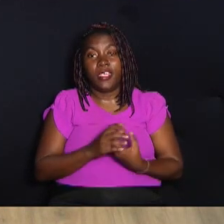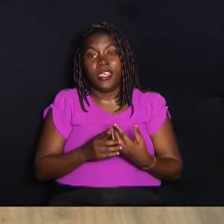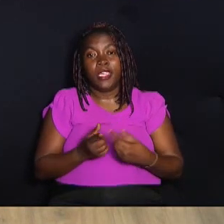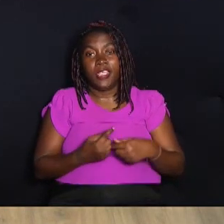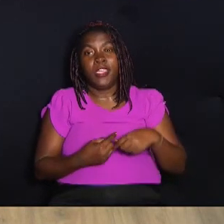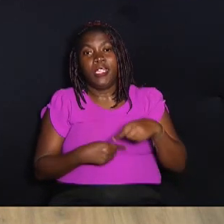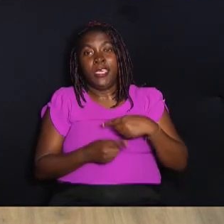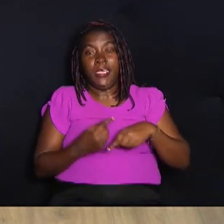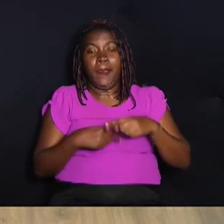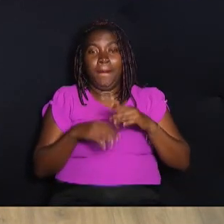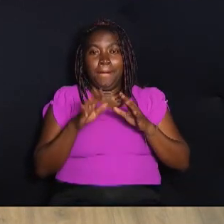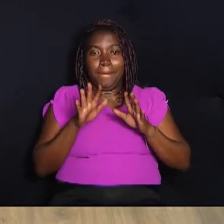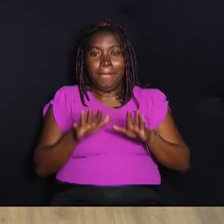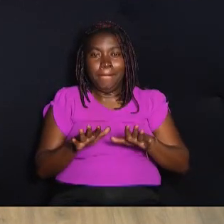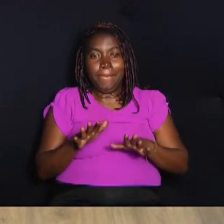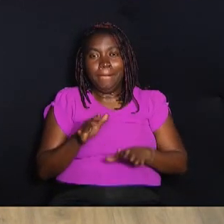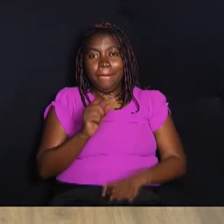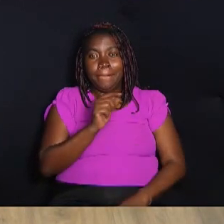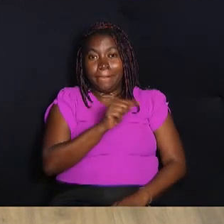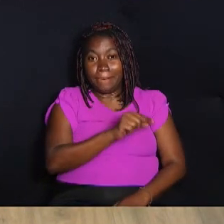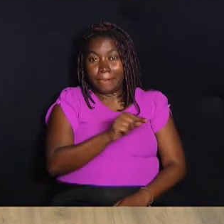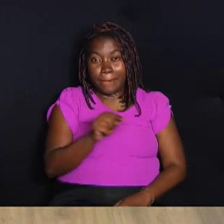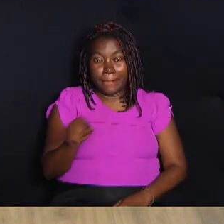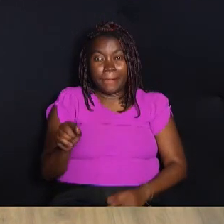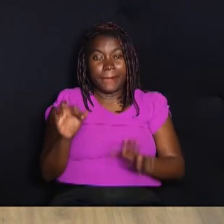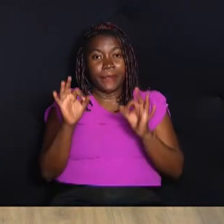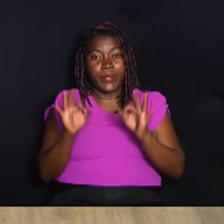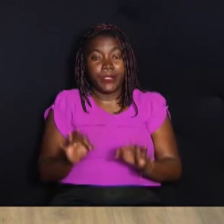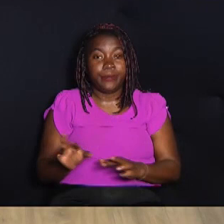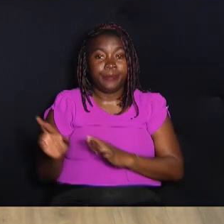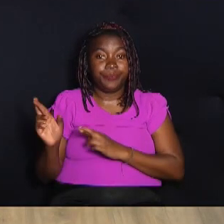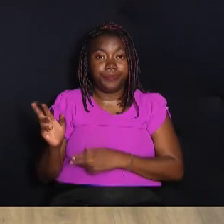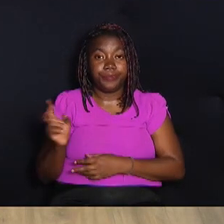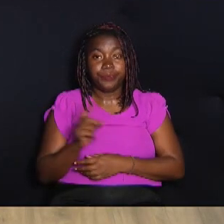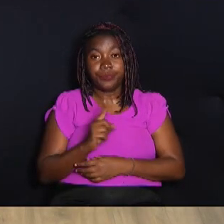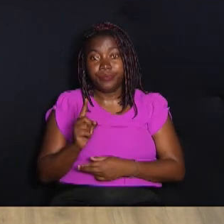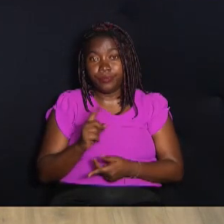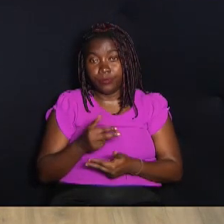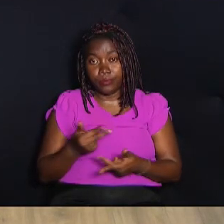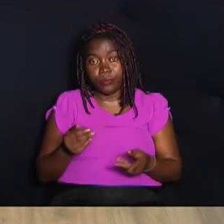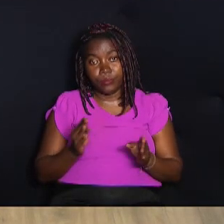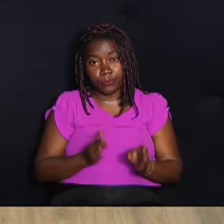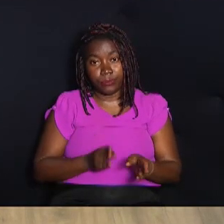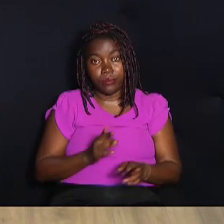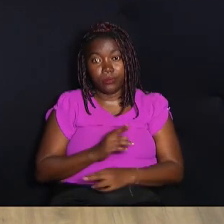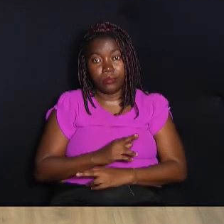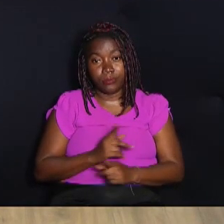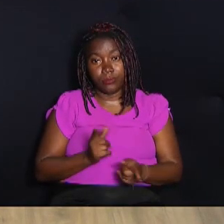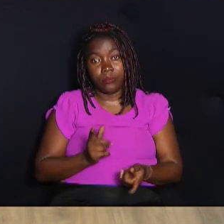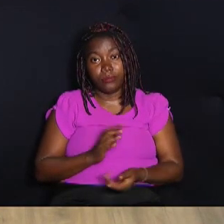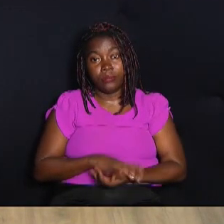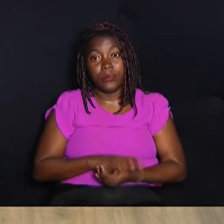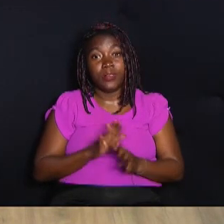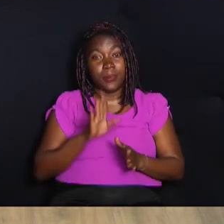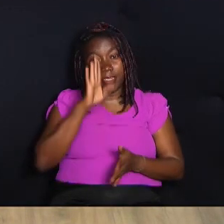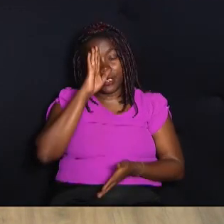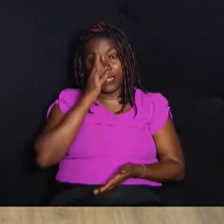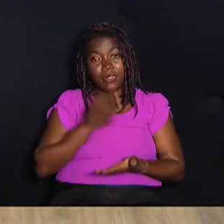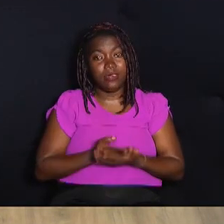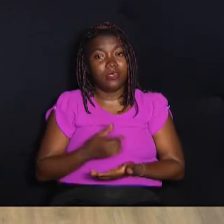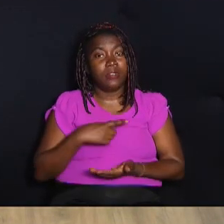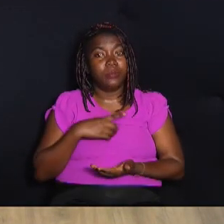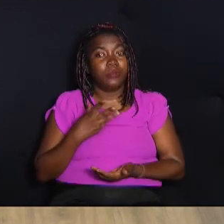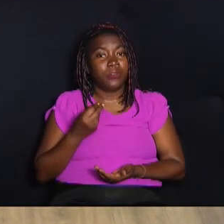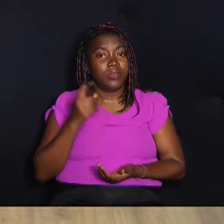Mas eles, com certeza, e a gente espera que não, que as coisas caminhem de forma diferente, mas acredito que terão muita dificuldade. Então,